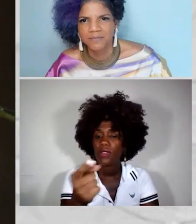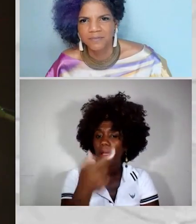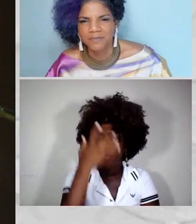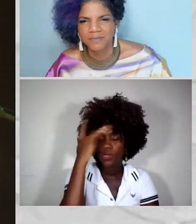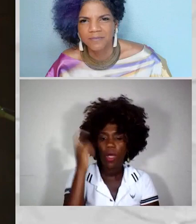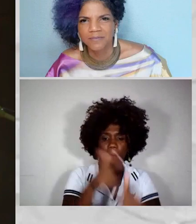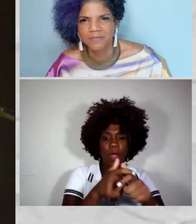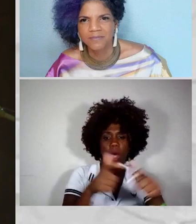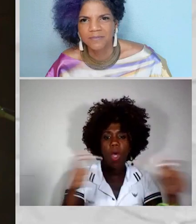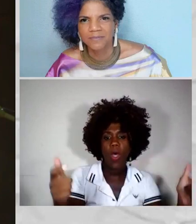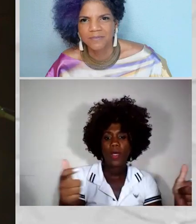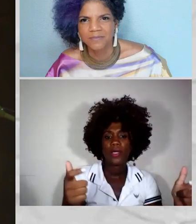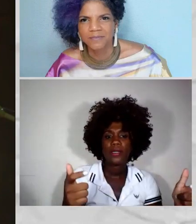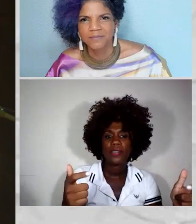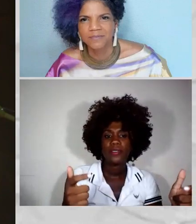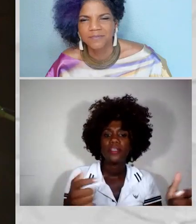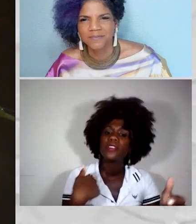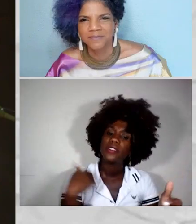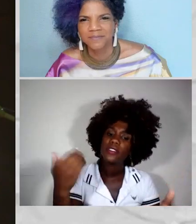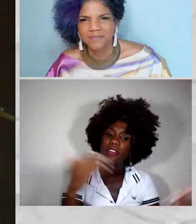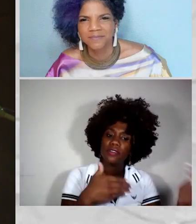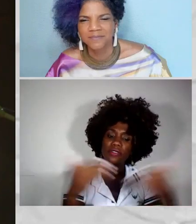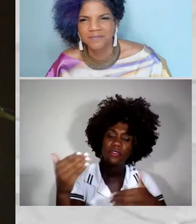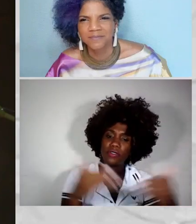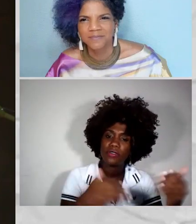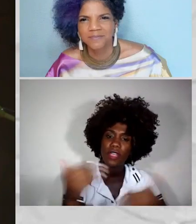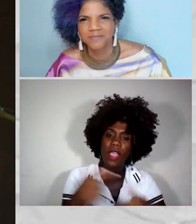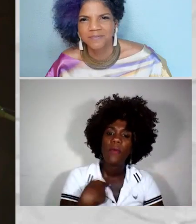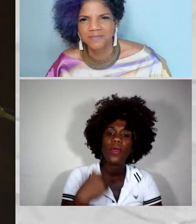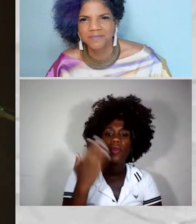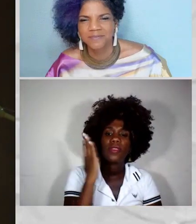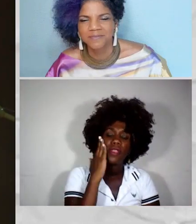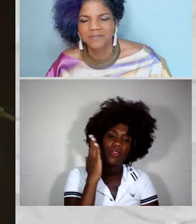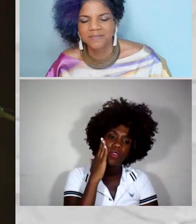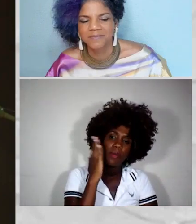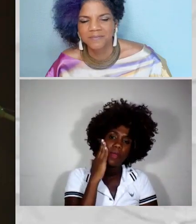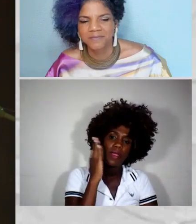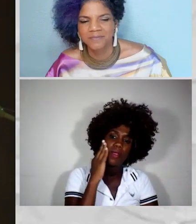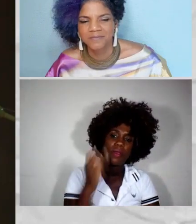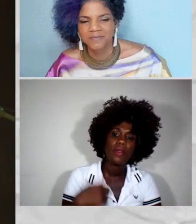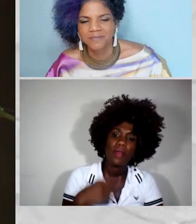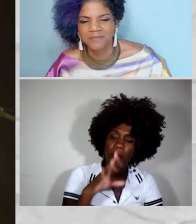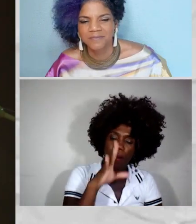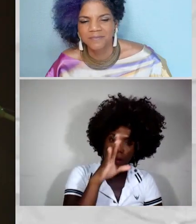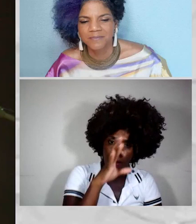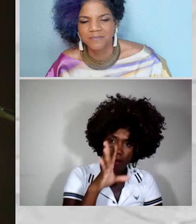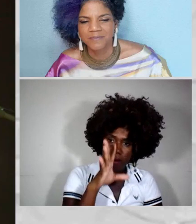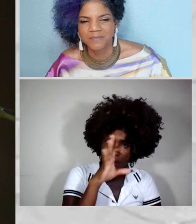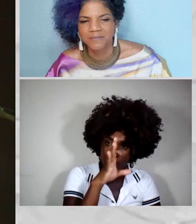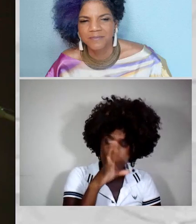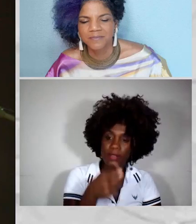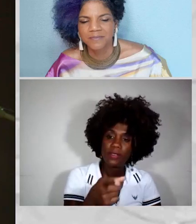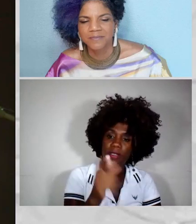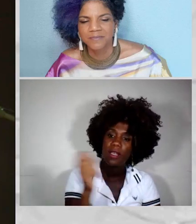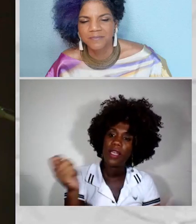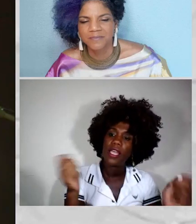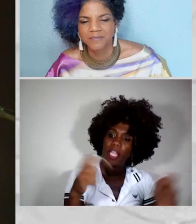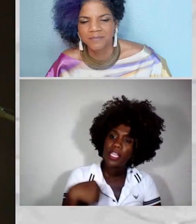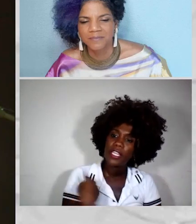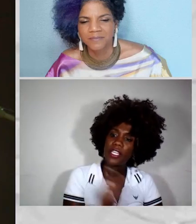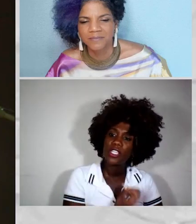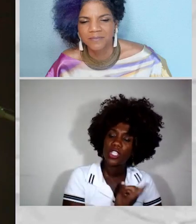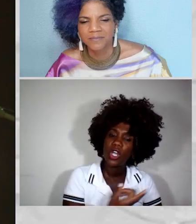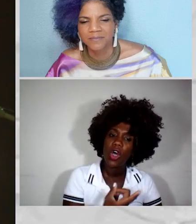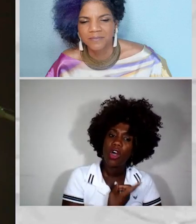gente que vem pelo entendimento que é resistir, que faz parte da nossa função, da